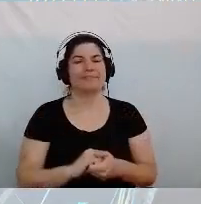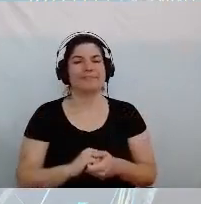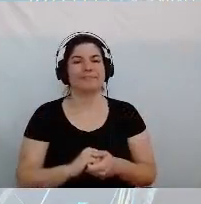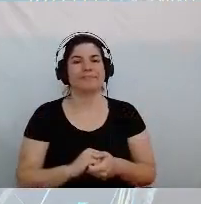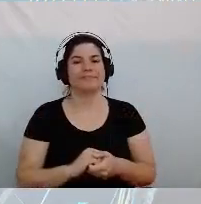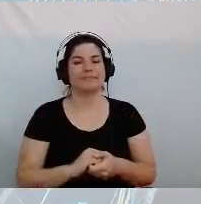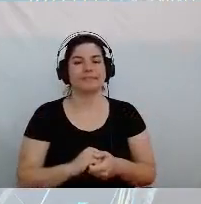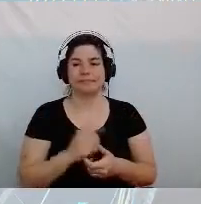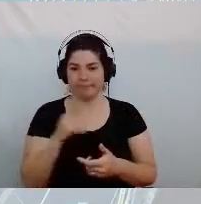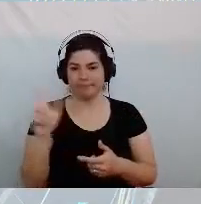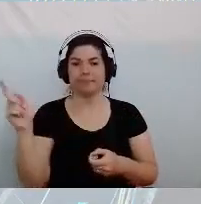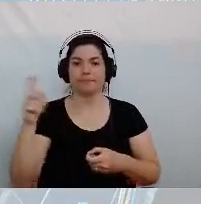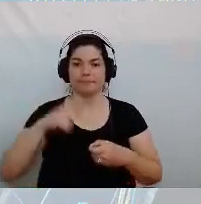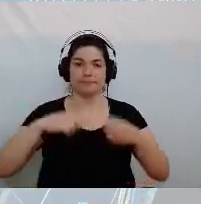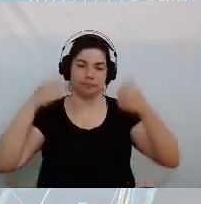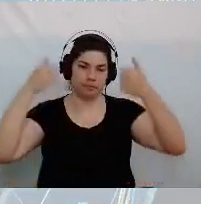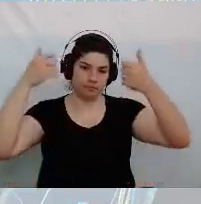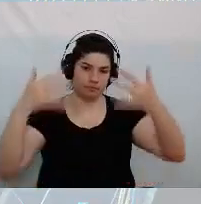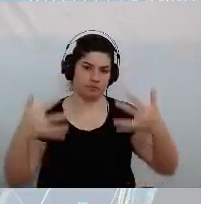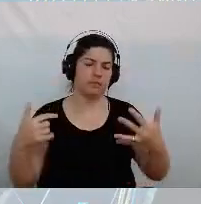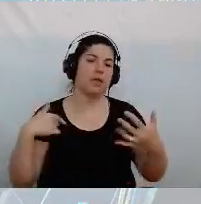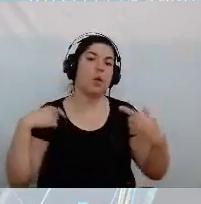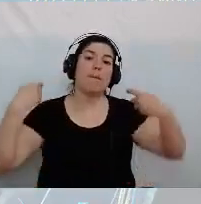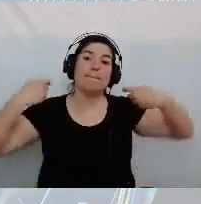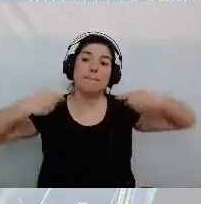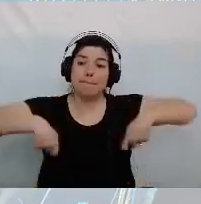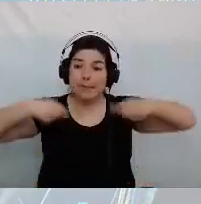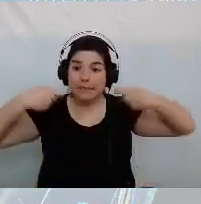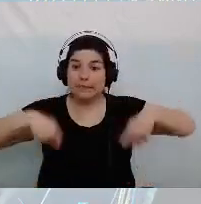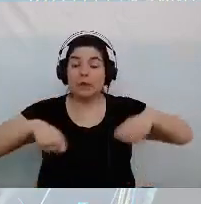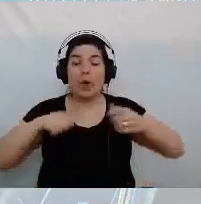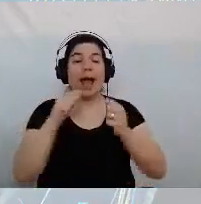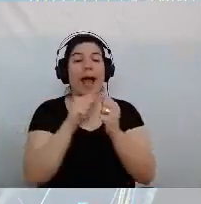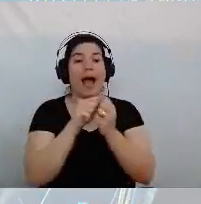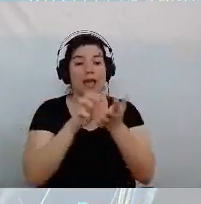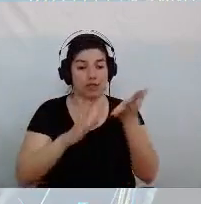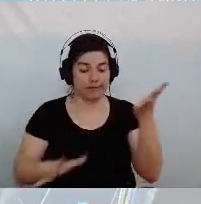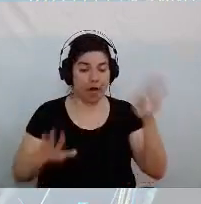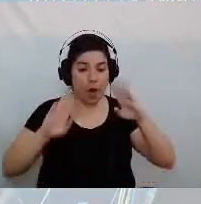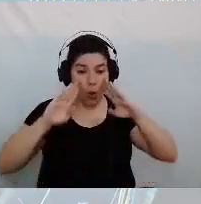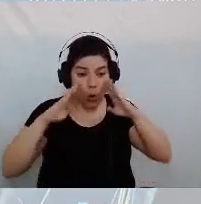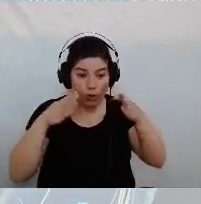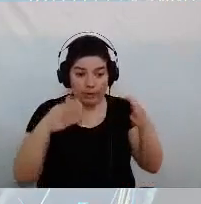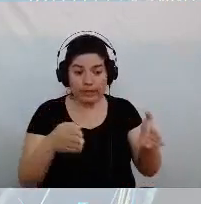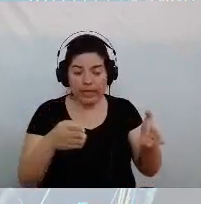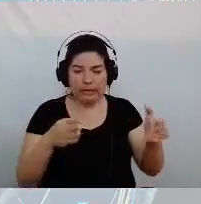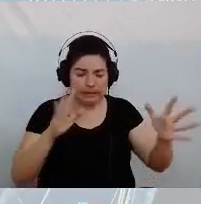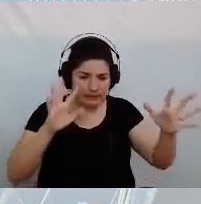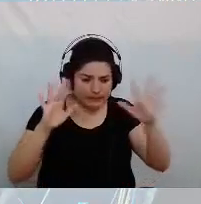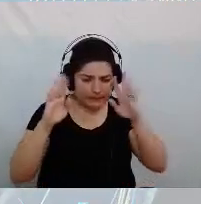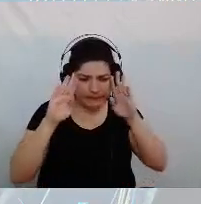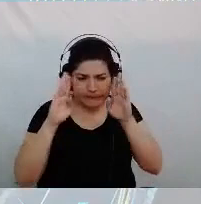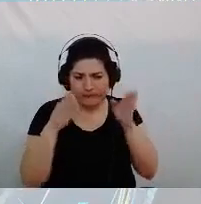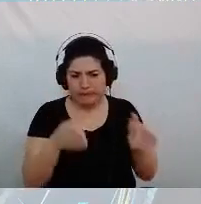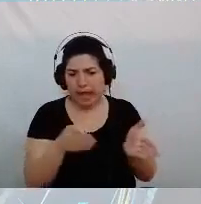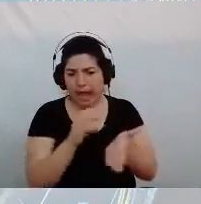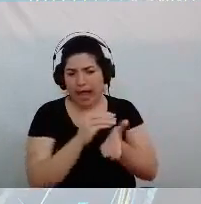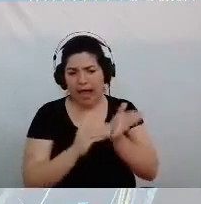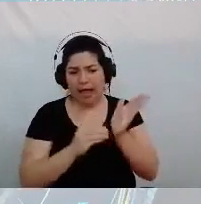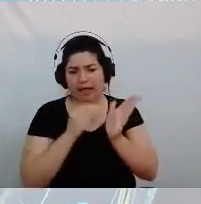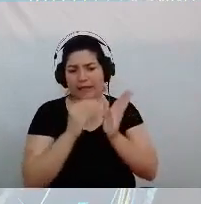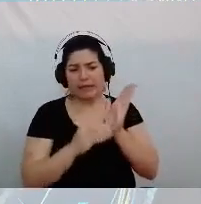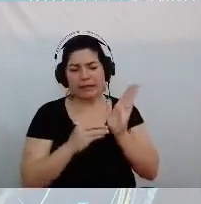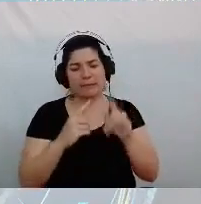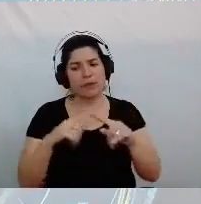perspectiva de que eu preciso eventualmente me concentrar na atividade de design mas para me concentrar na atividade de design eu tenho que entender bem qual é a minha